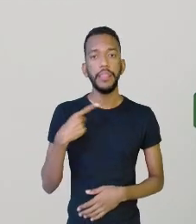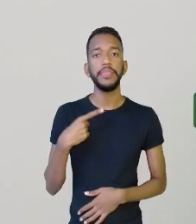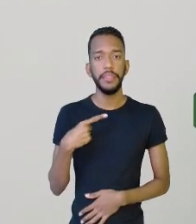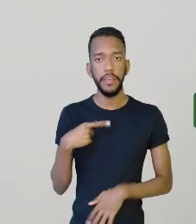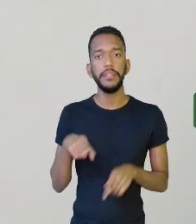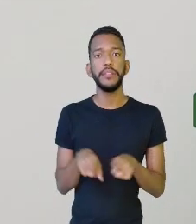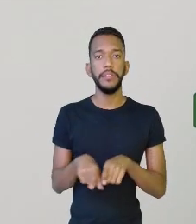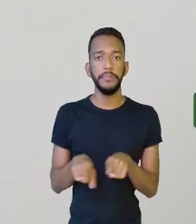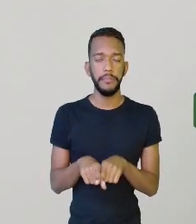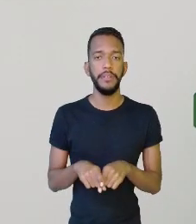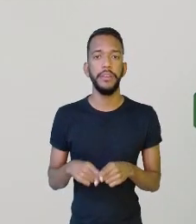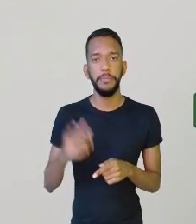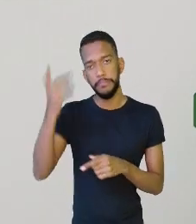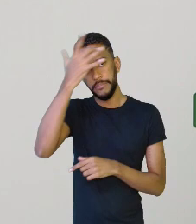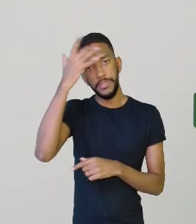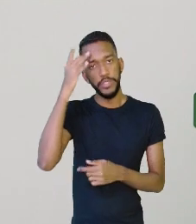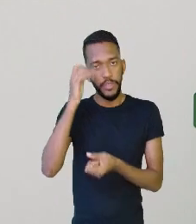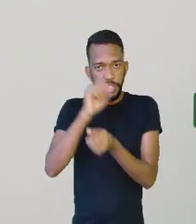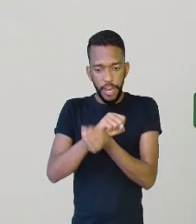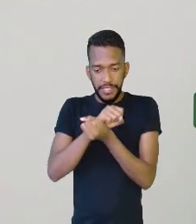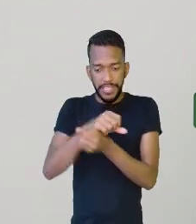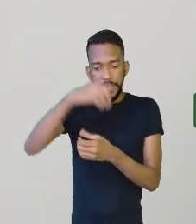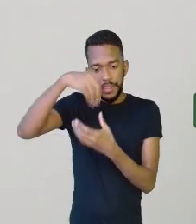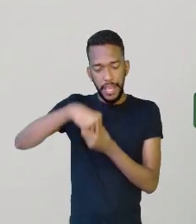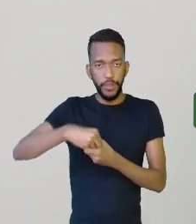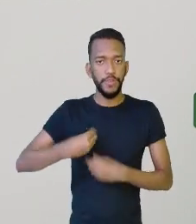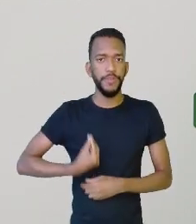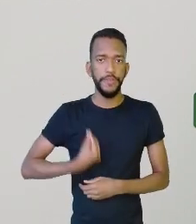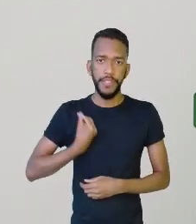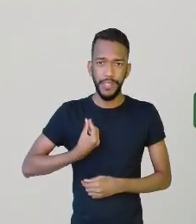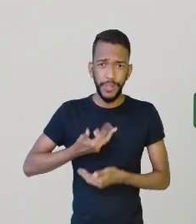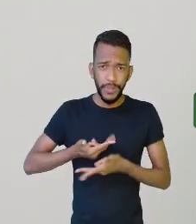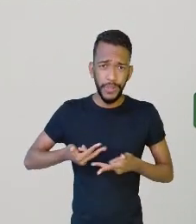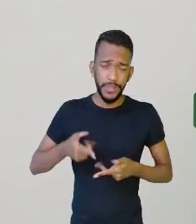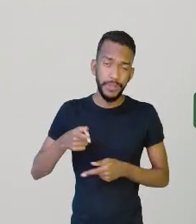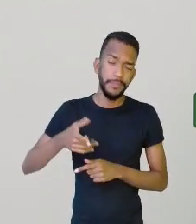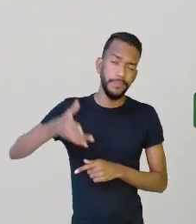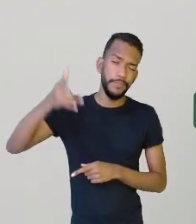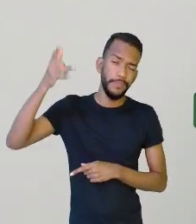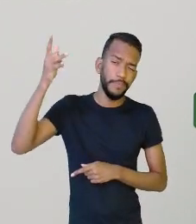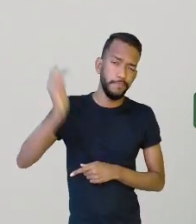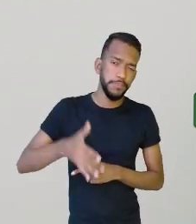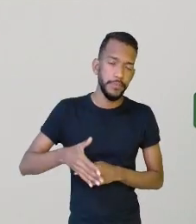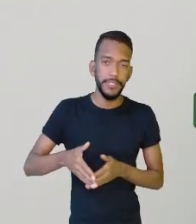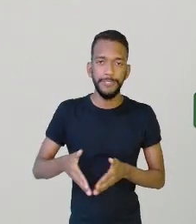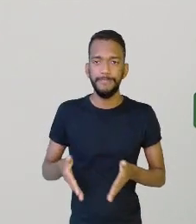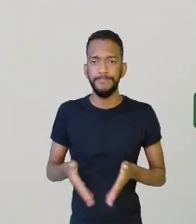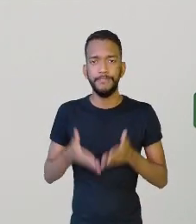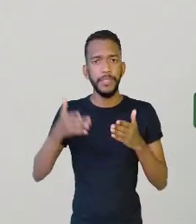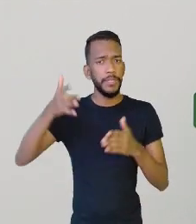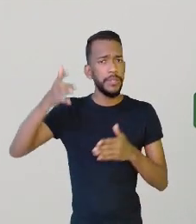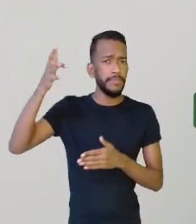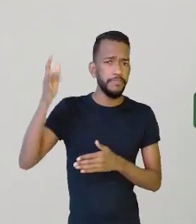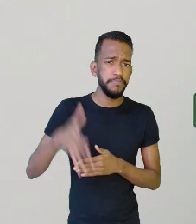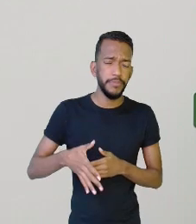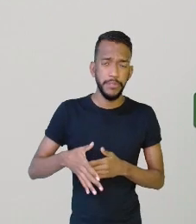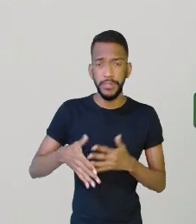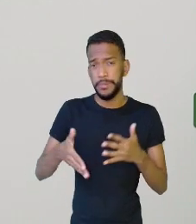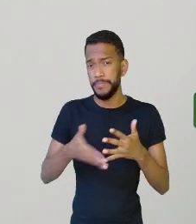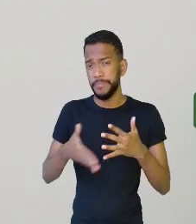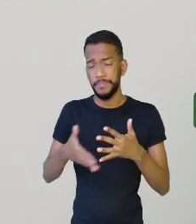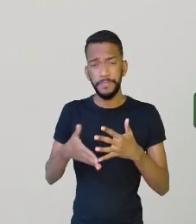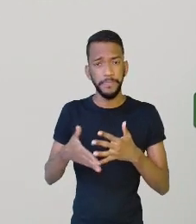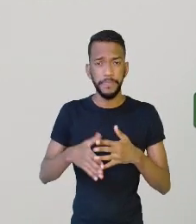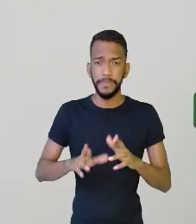ficavam os povos escravizados. E aí as condições ali totalmente diversas, condições totalmente precárias,